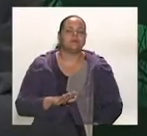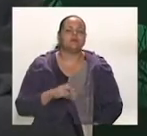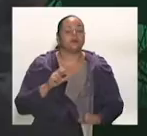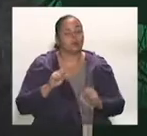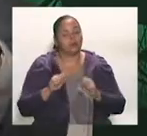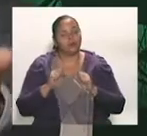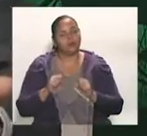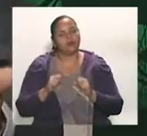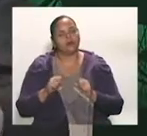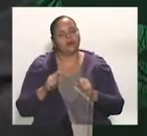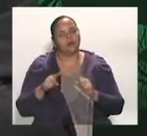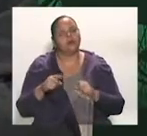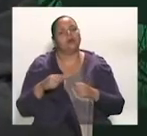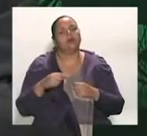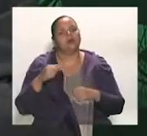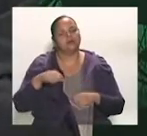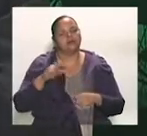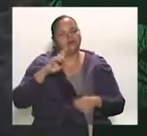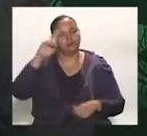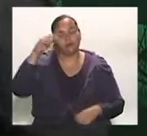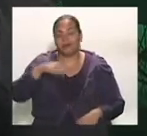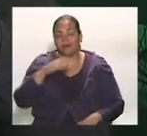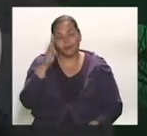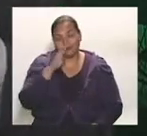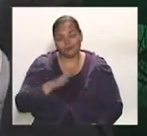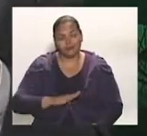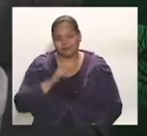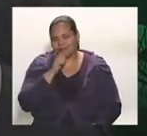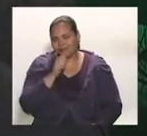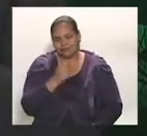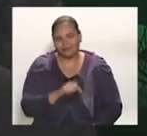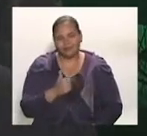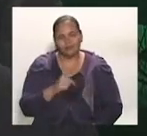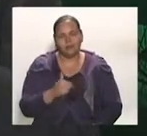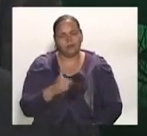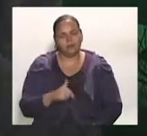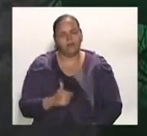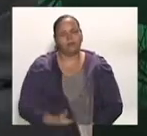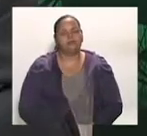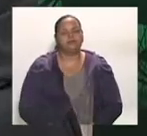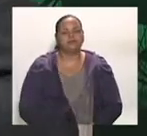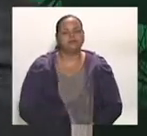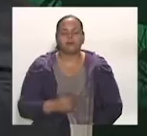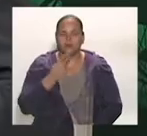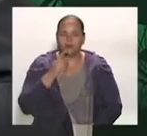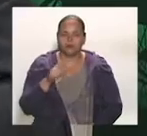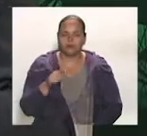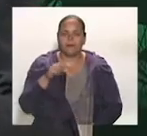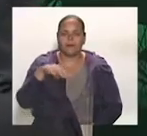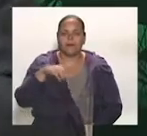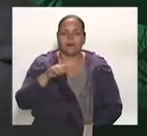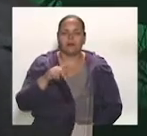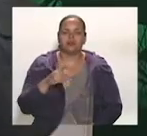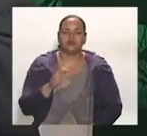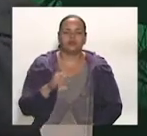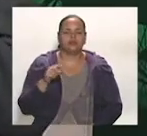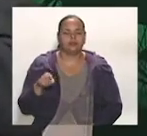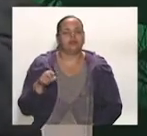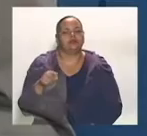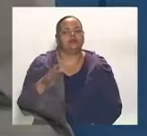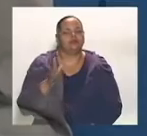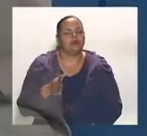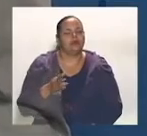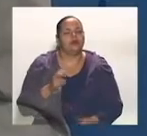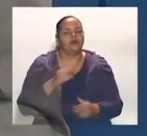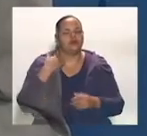direito público para poder aplicar sanções, mas ela precisa se legitimar, né, para poder exercer esse papel. Aqui no Brasil, não.